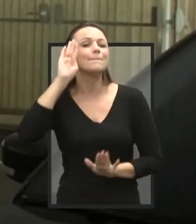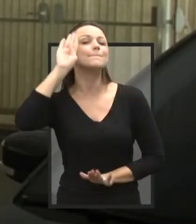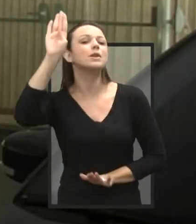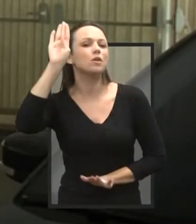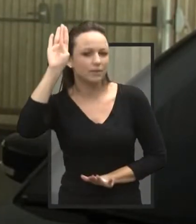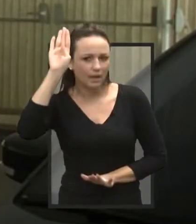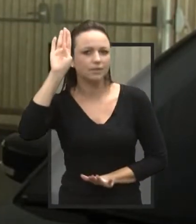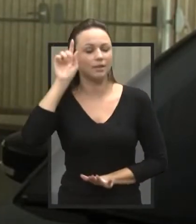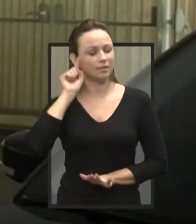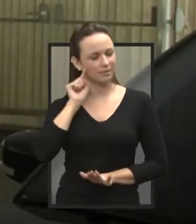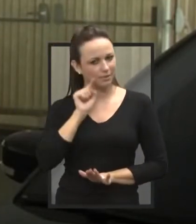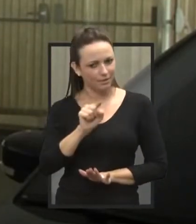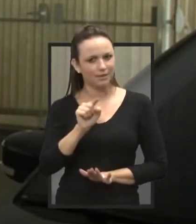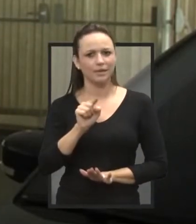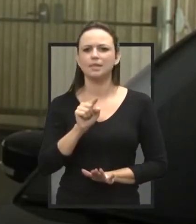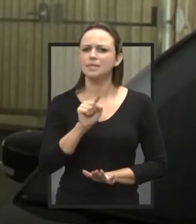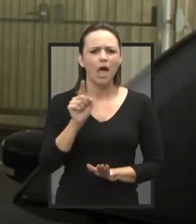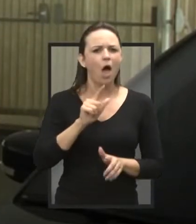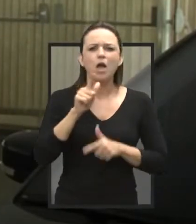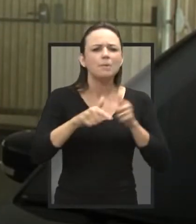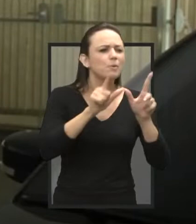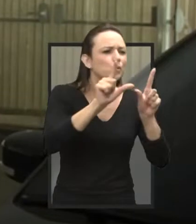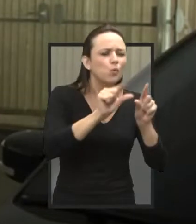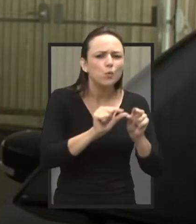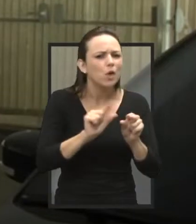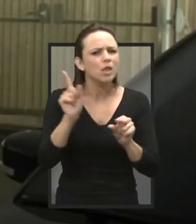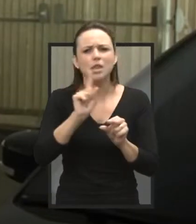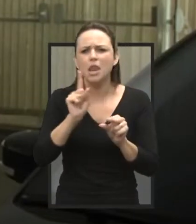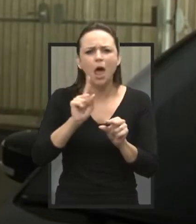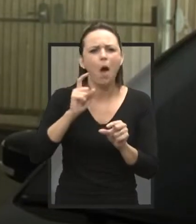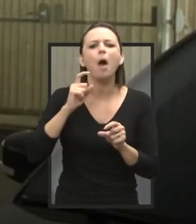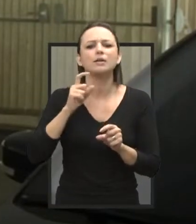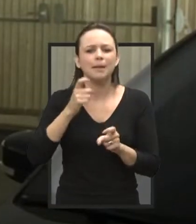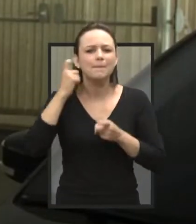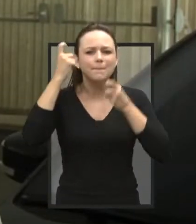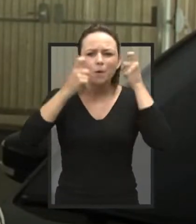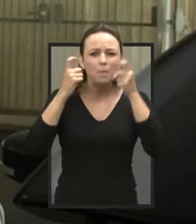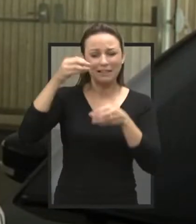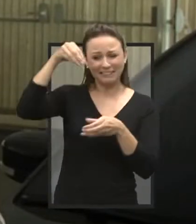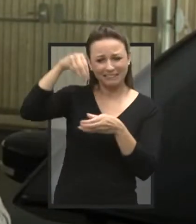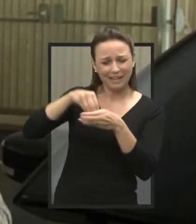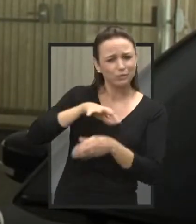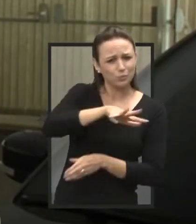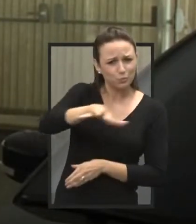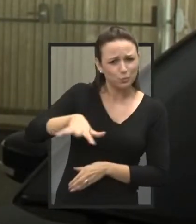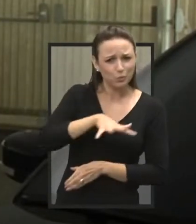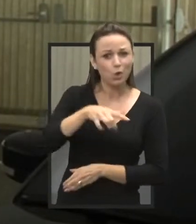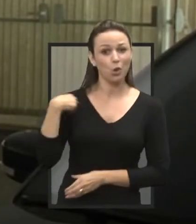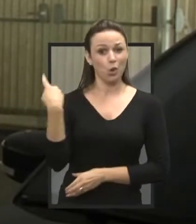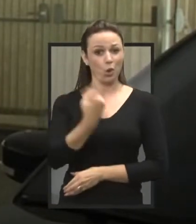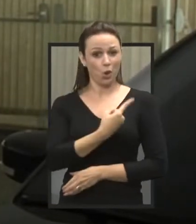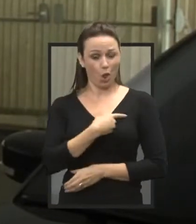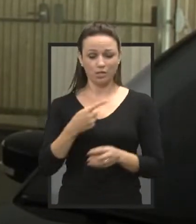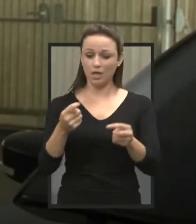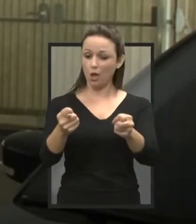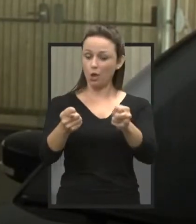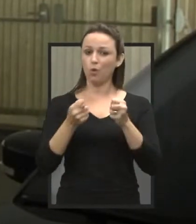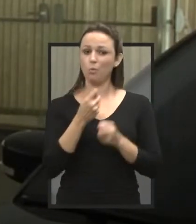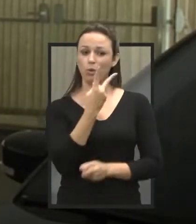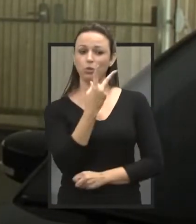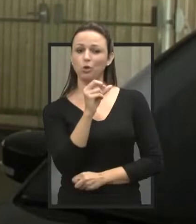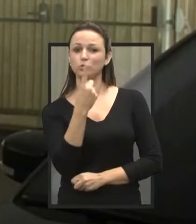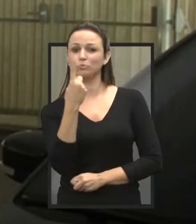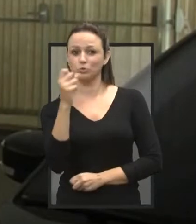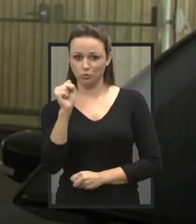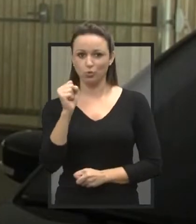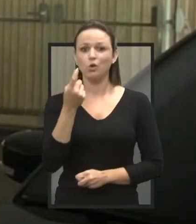prioridades. Foi desta forma, sem diminuir nenhum serviço existente na Câmara Municipal, que nós economizamos em